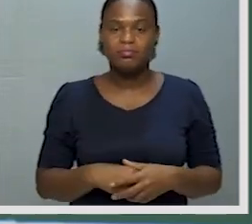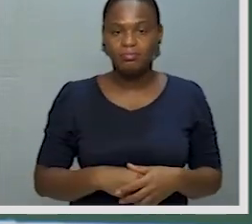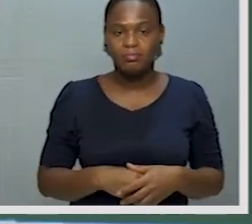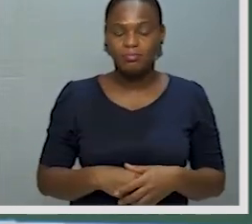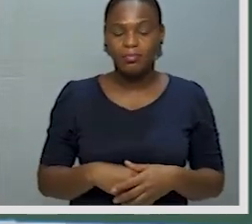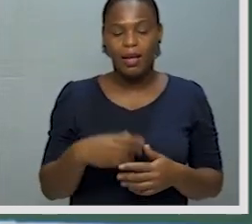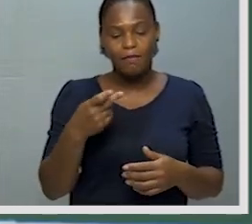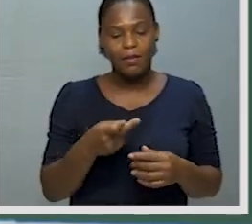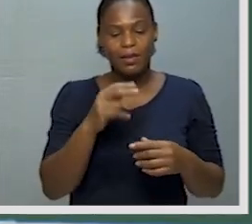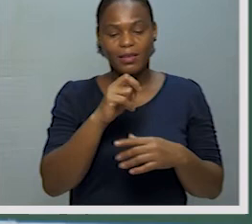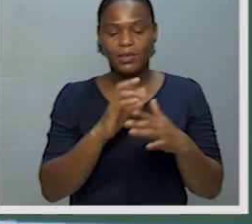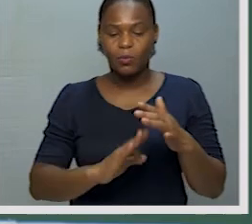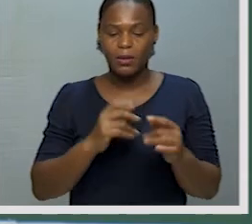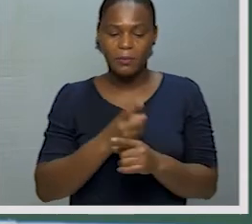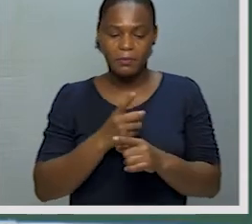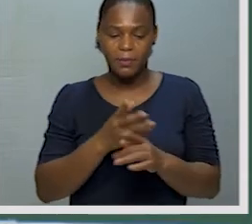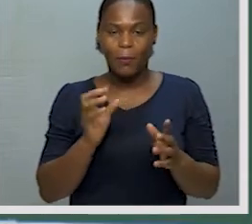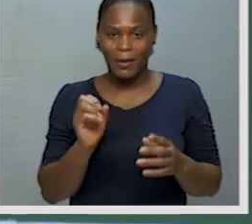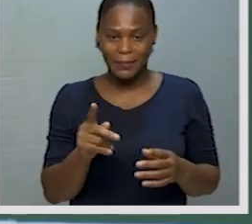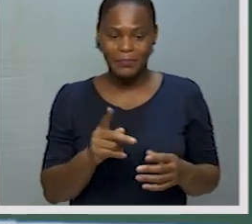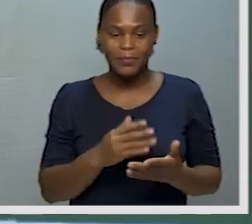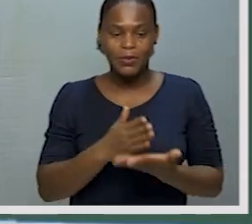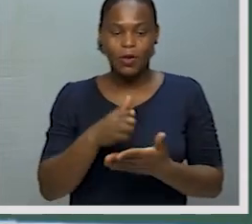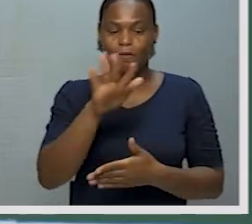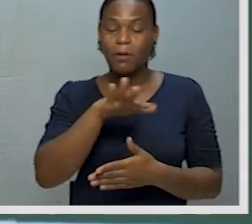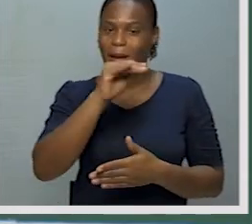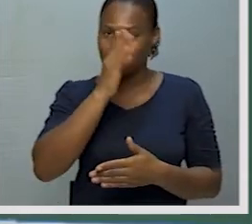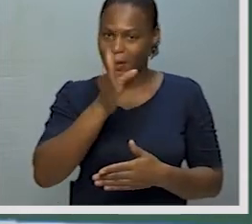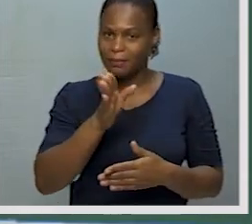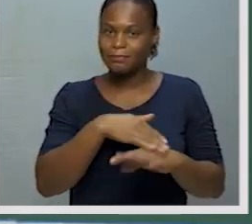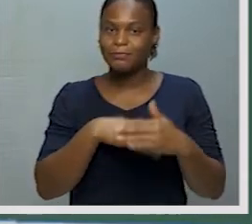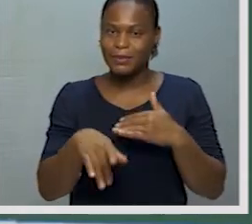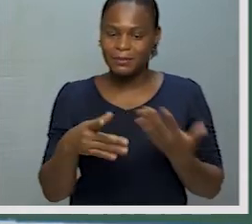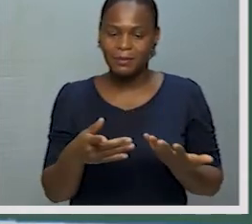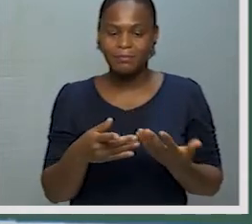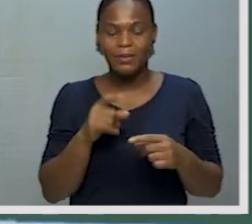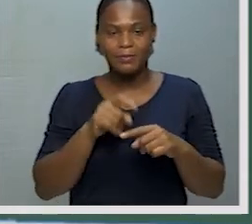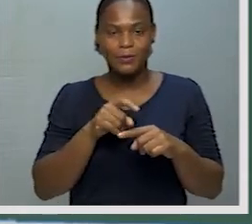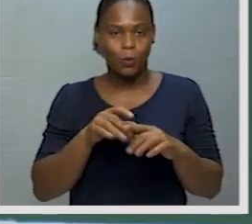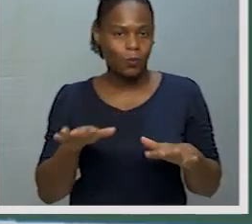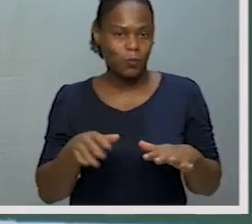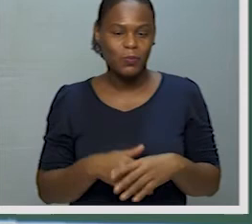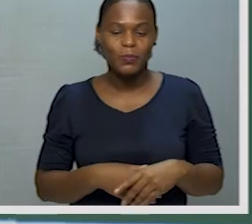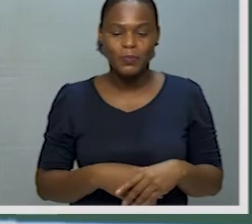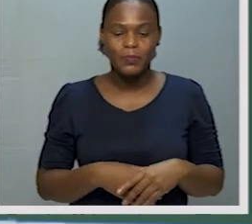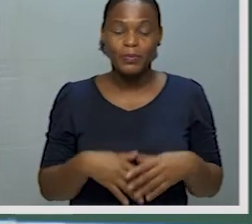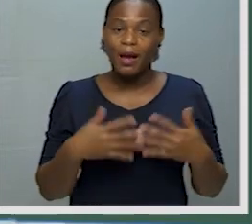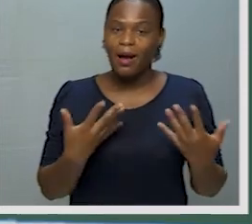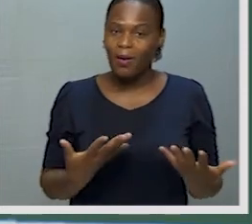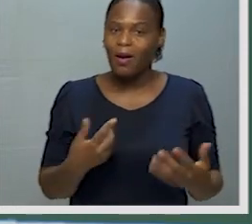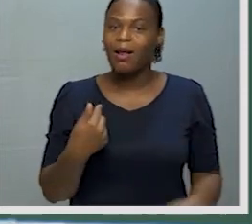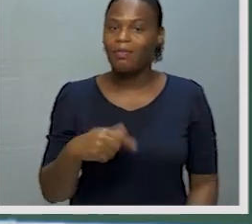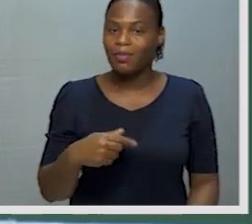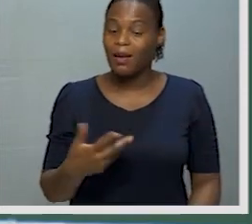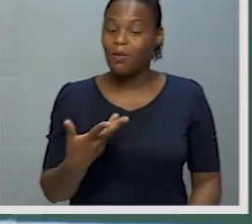3. Okay? E daria 3/4 na mesma, tá bom? É só uma forma mais prática de fazer a divisão. Então, nós